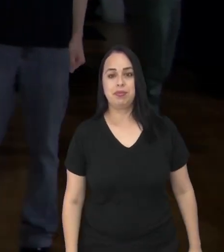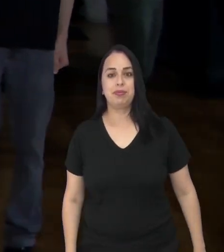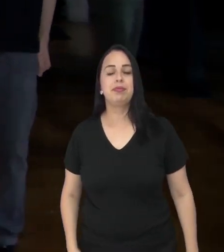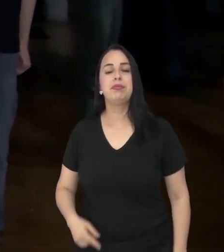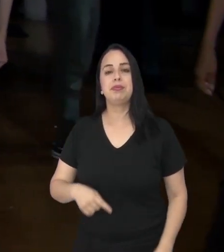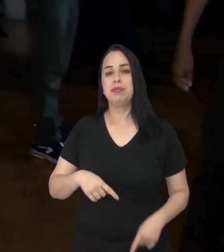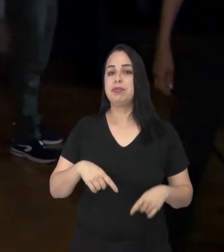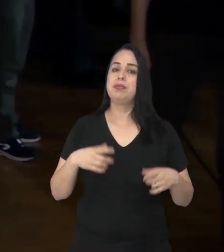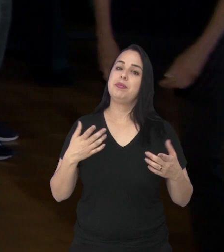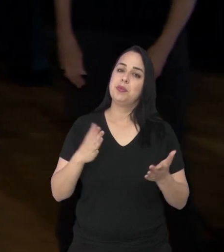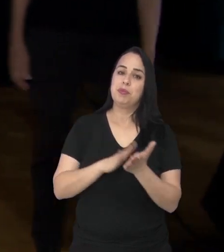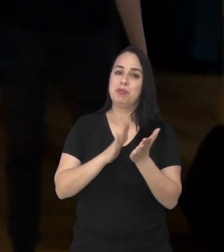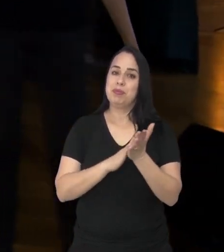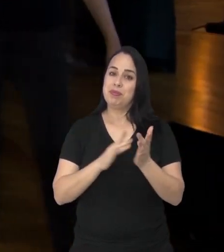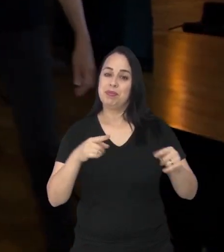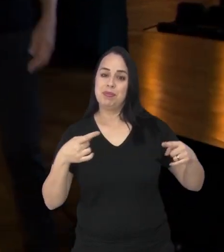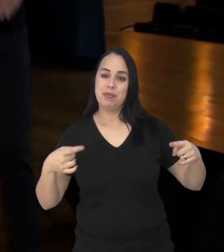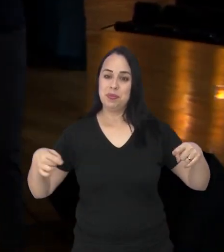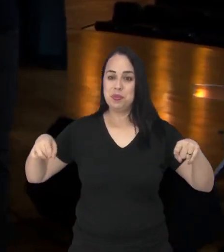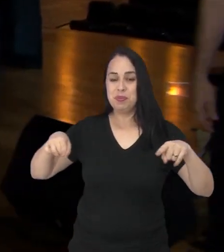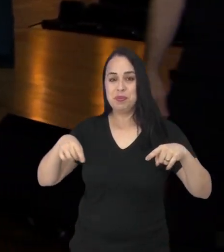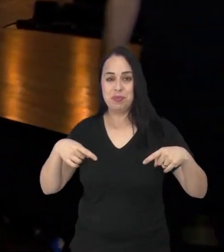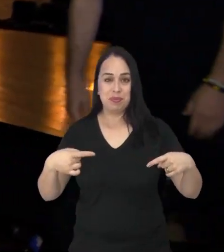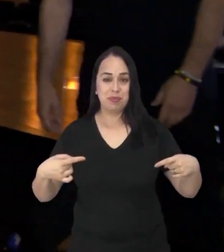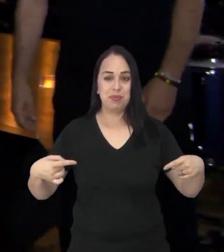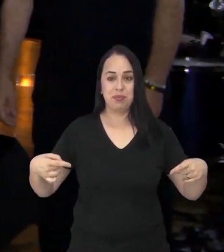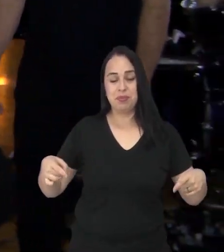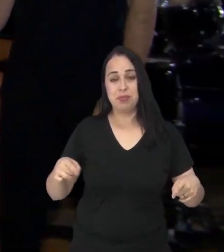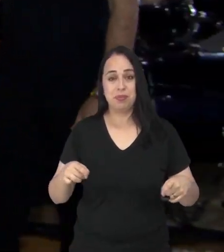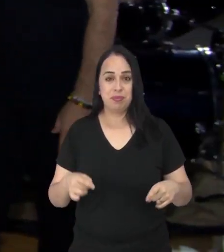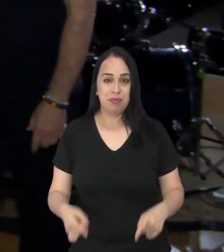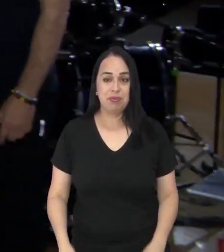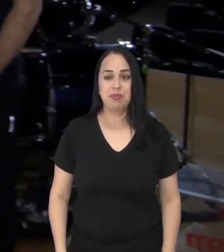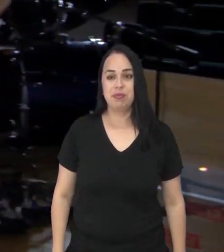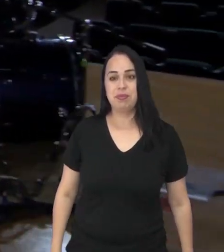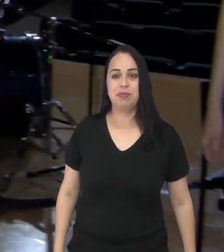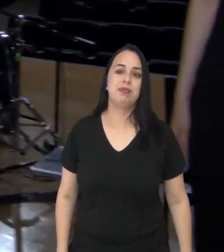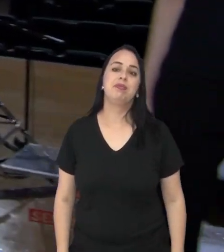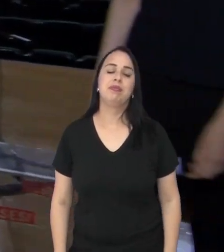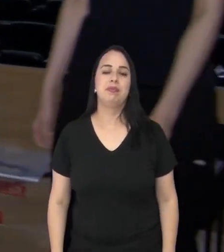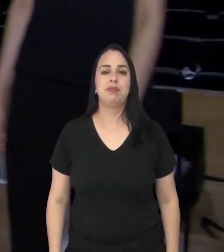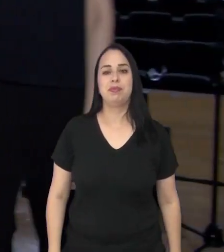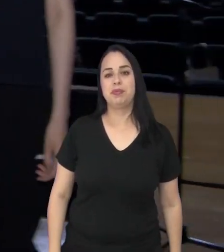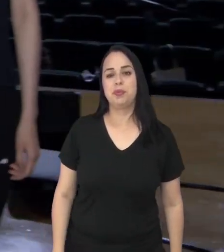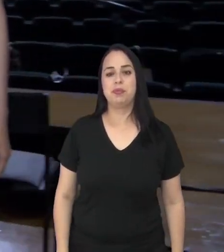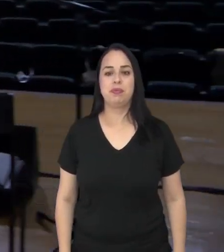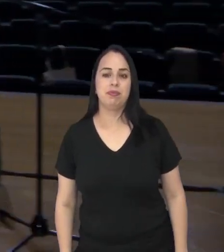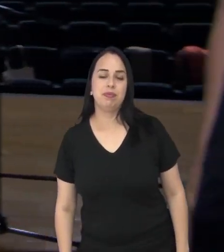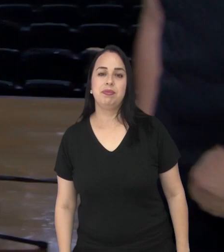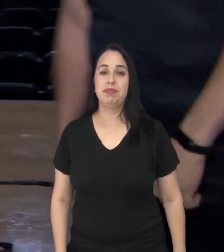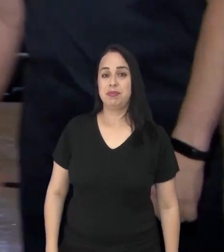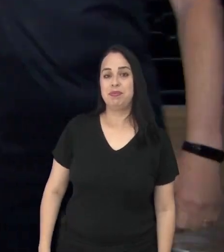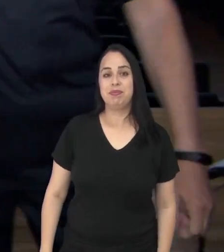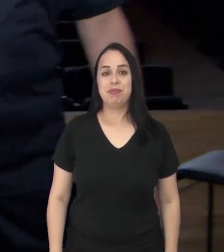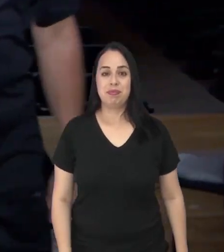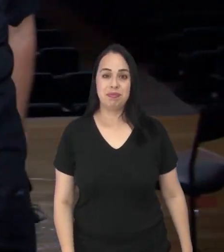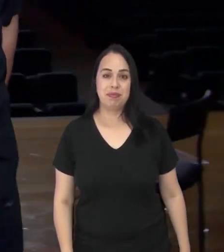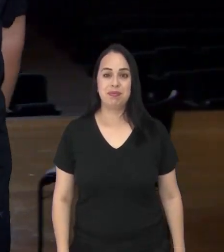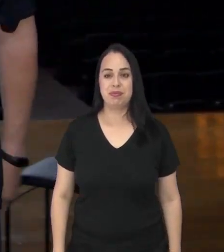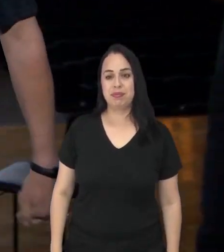Fernanda Satamazava palatá, quando a Fernanda Satamazava